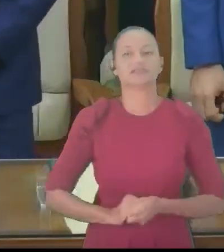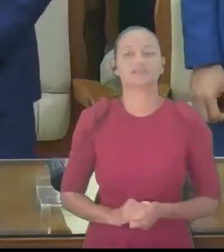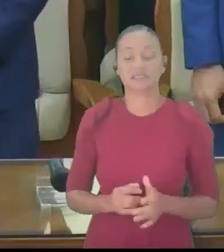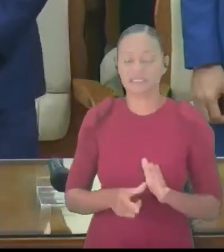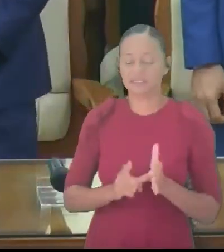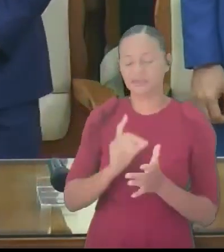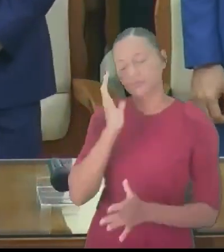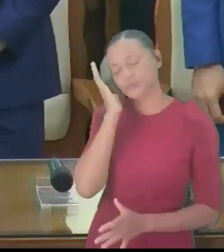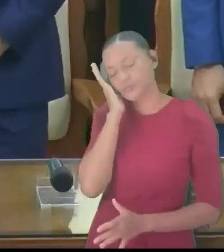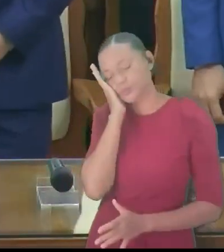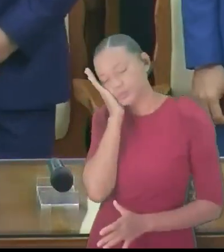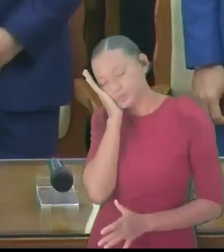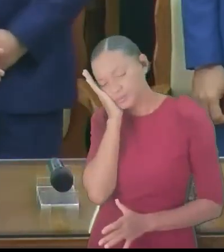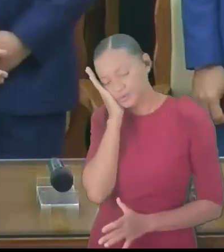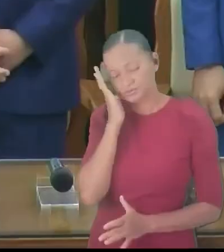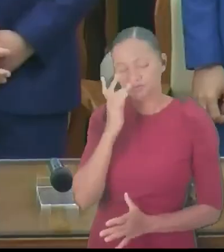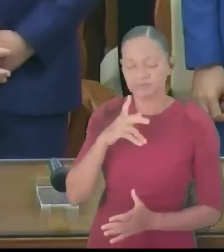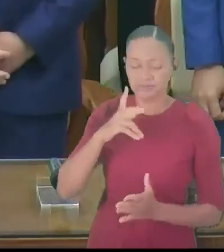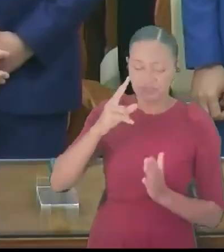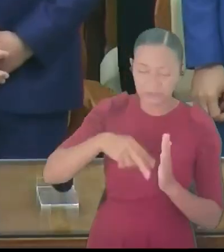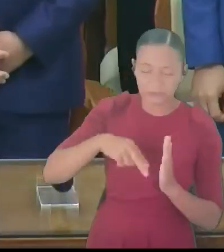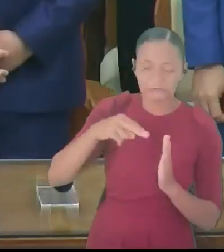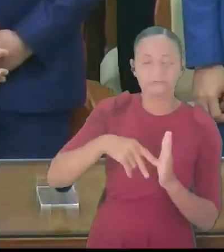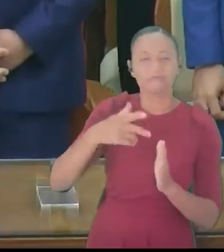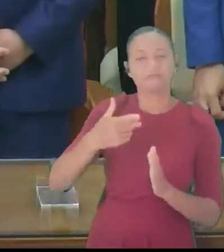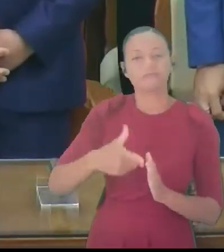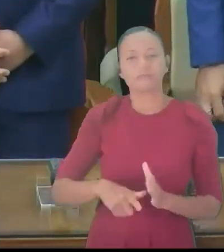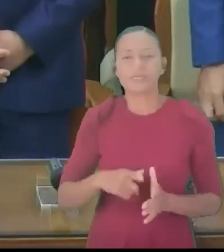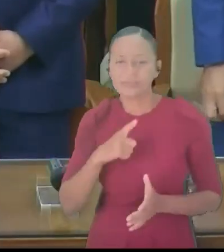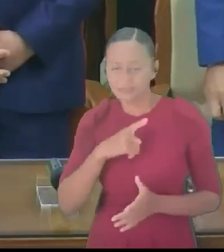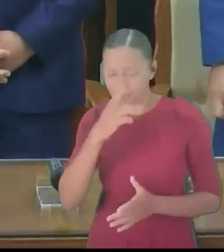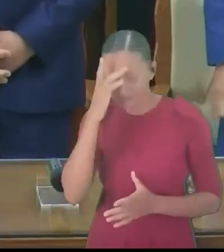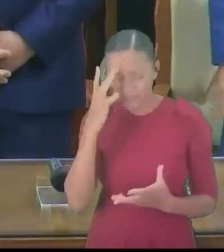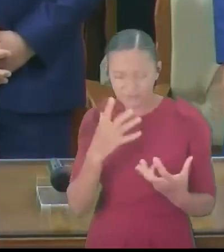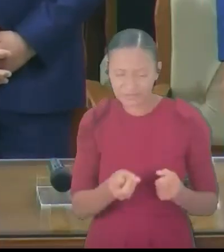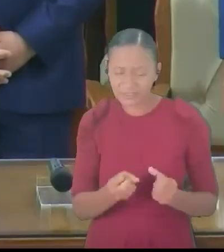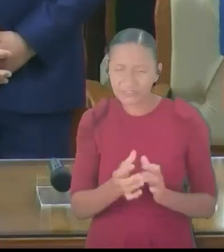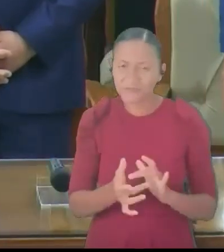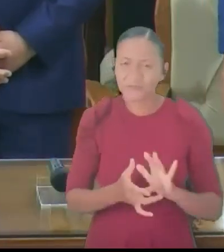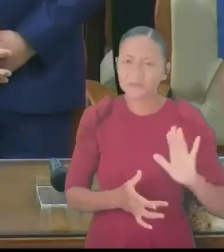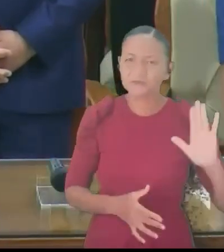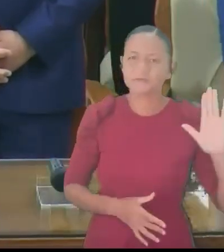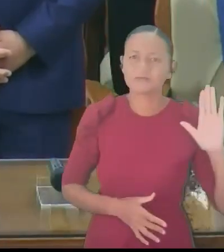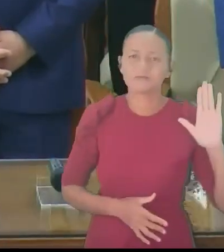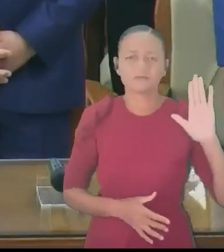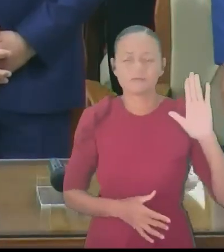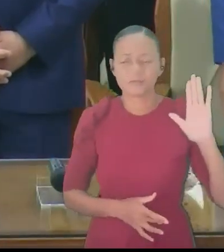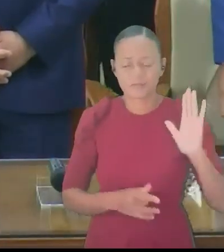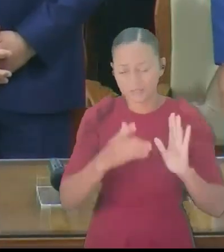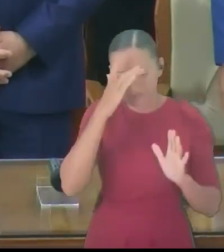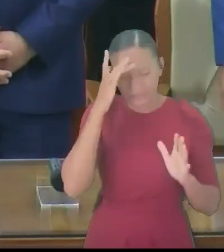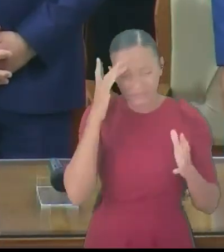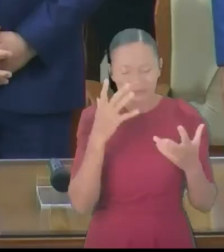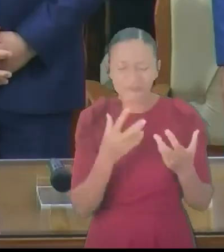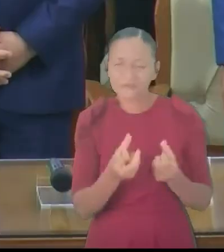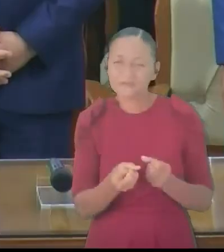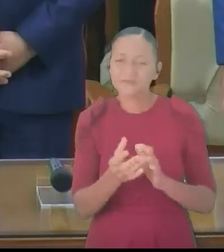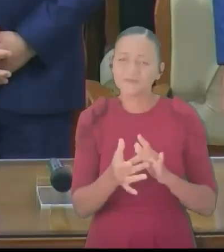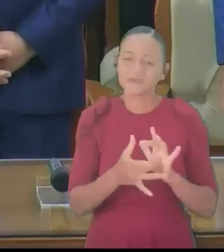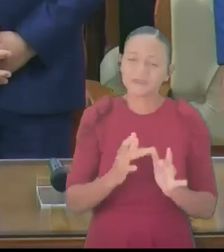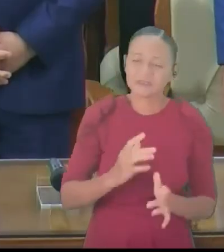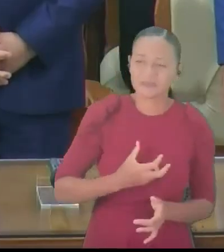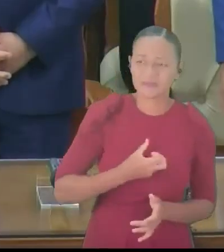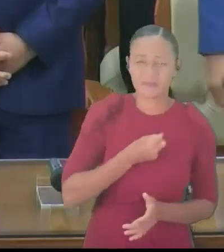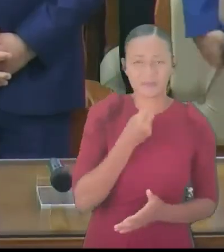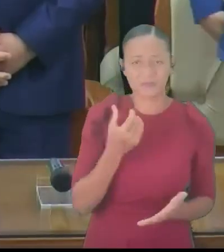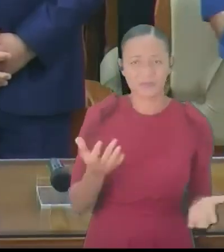Antes de dormir, abra a Bíblia de joelhos e releia o texto. Tem alguém para ser crente hoje? Tem alguém para aceitar Jesus como Salvador